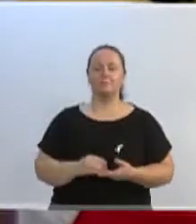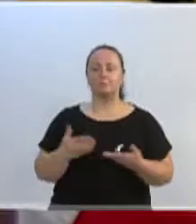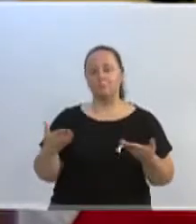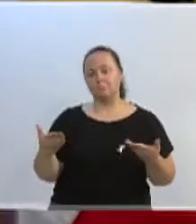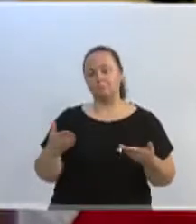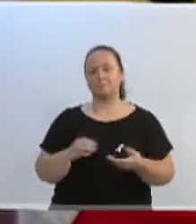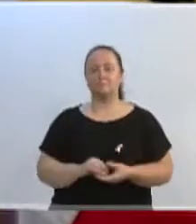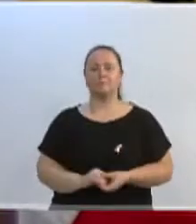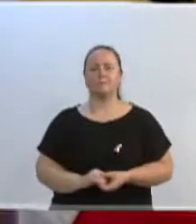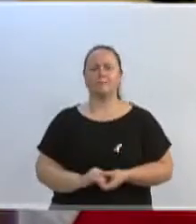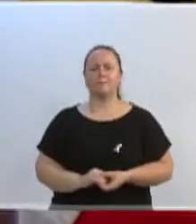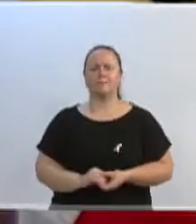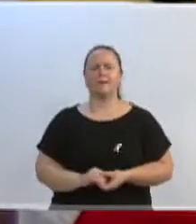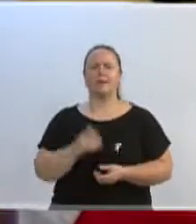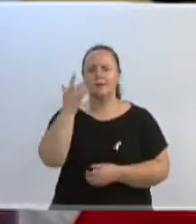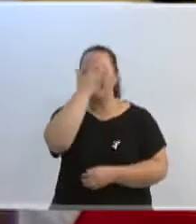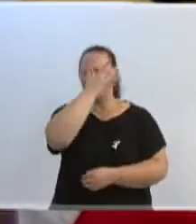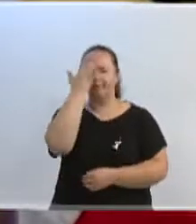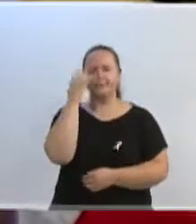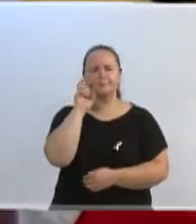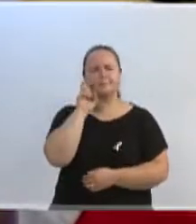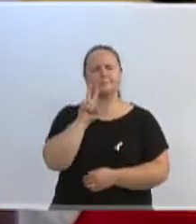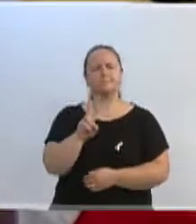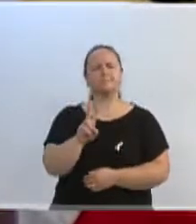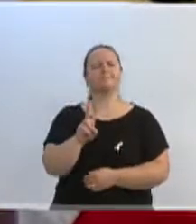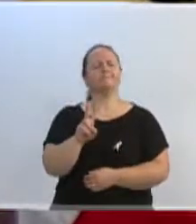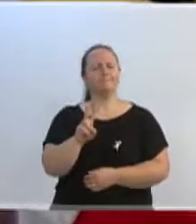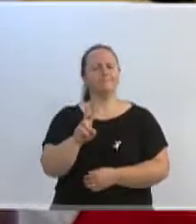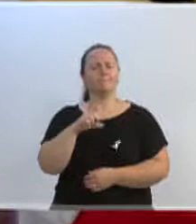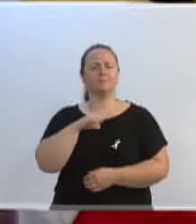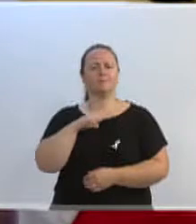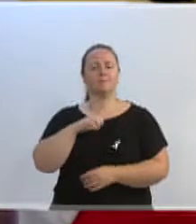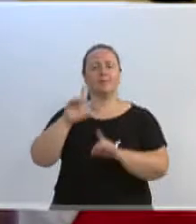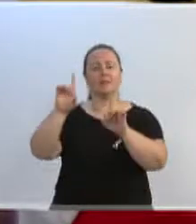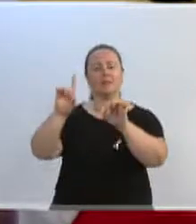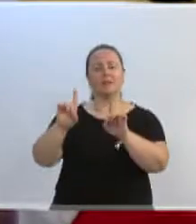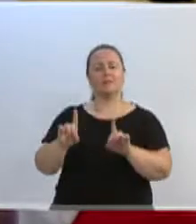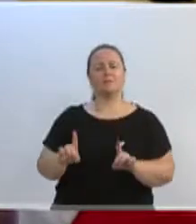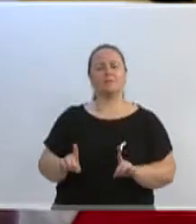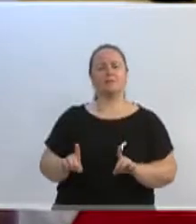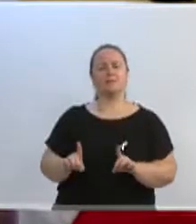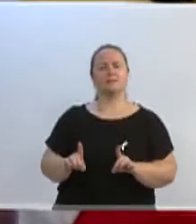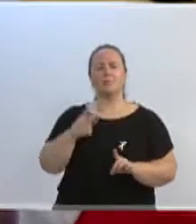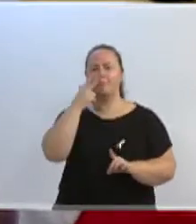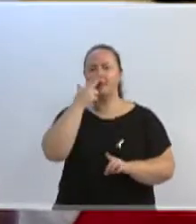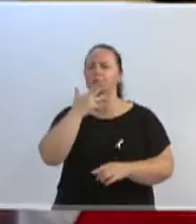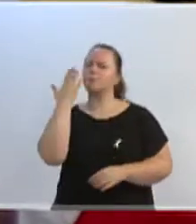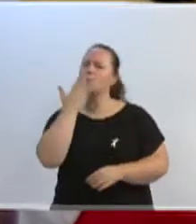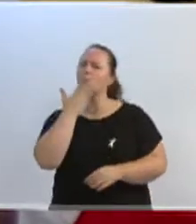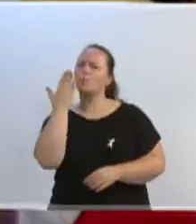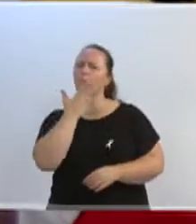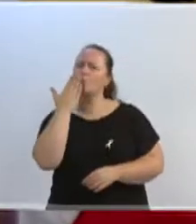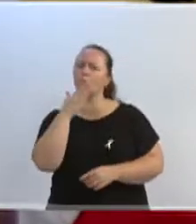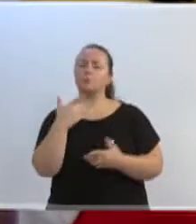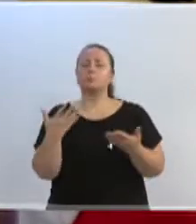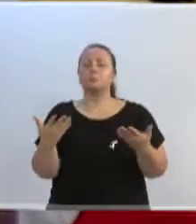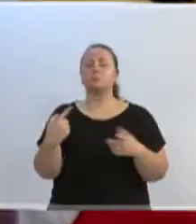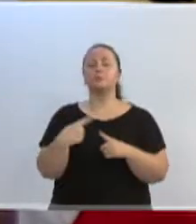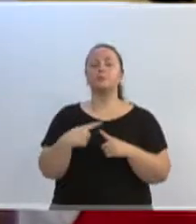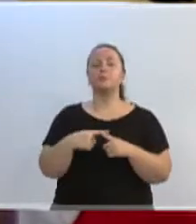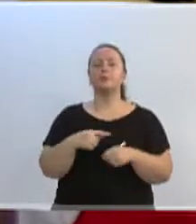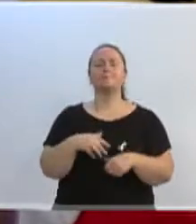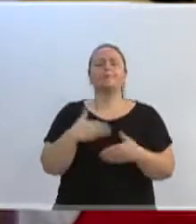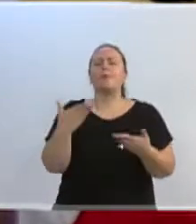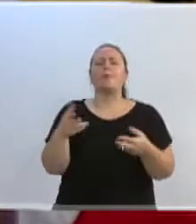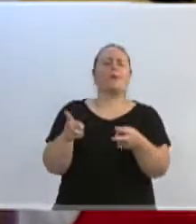talvez, ao olhar das pessoas, é uma deficiência que ela não é muito visível, porque ele só é percebido